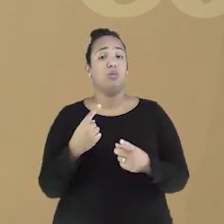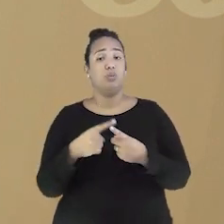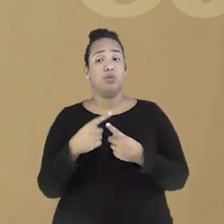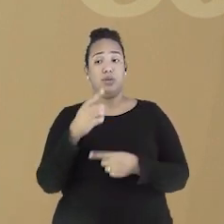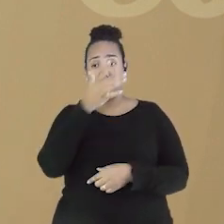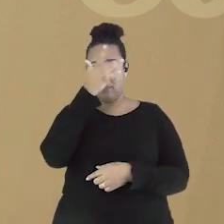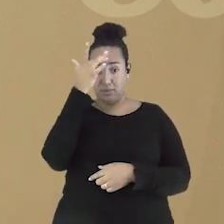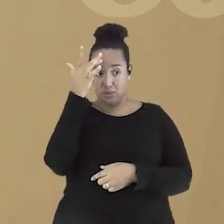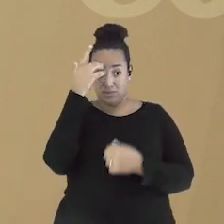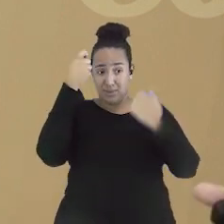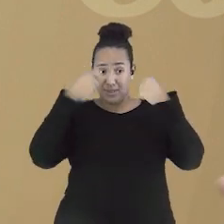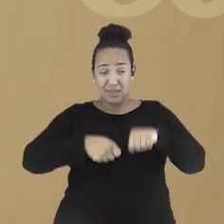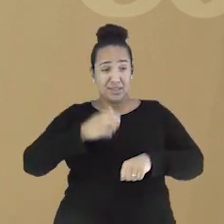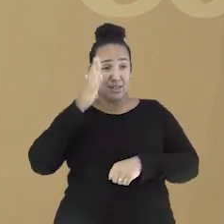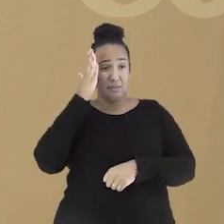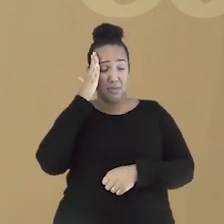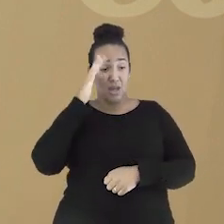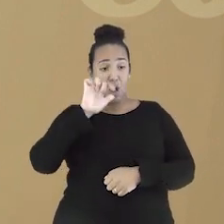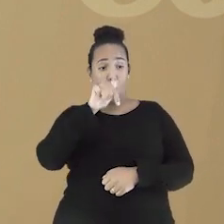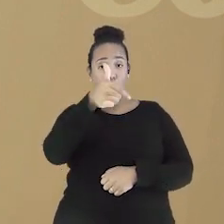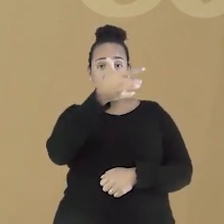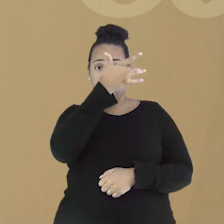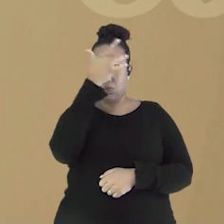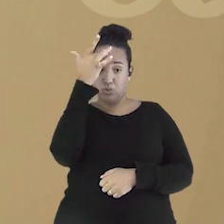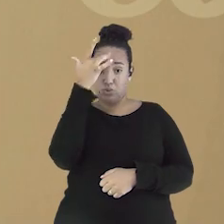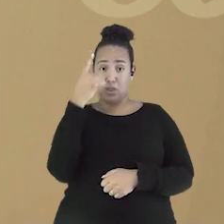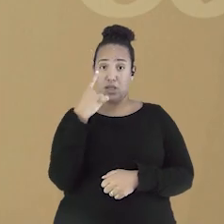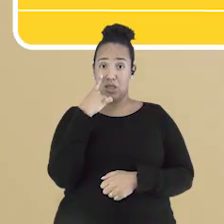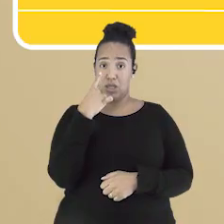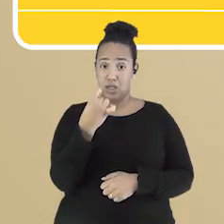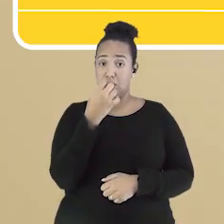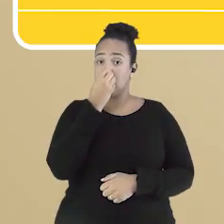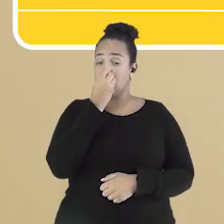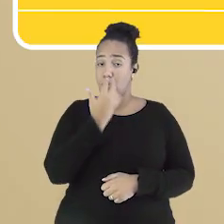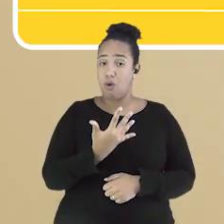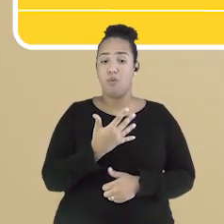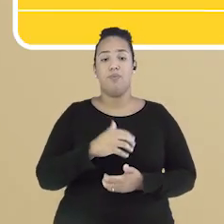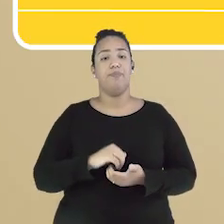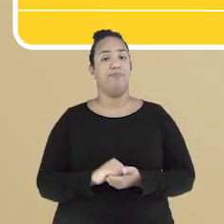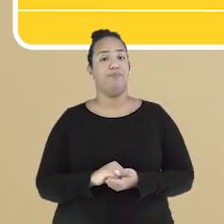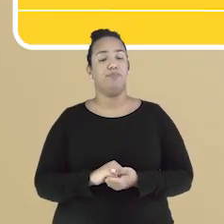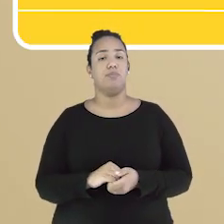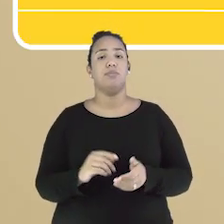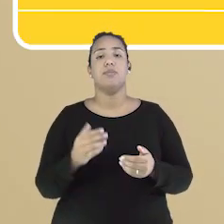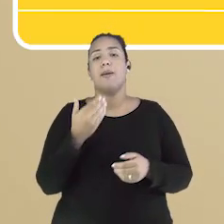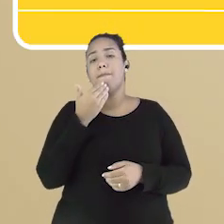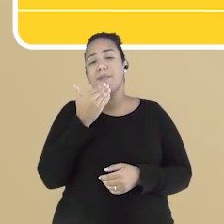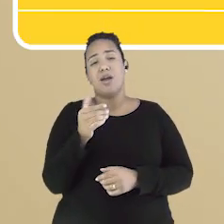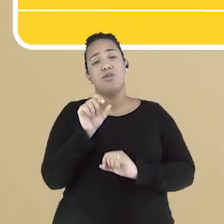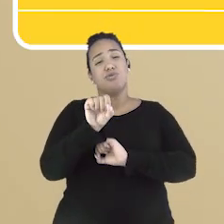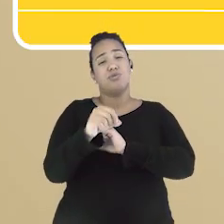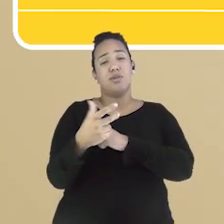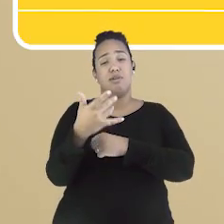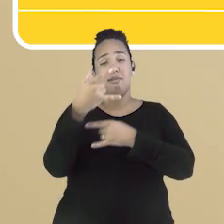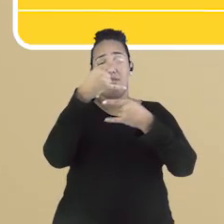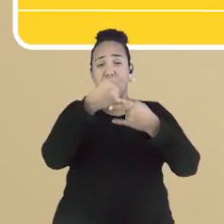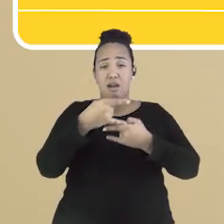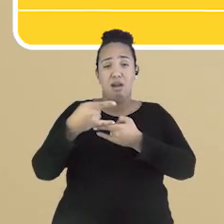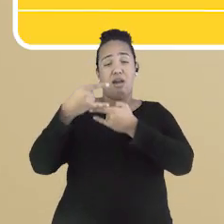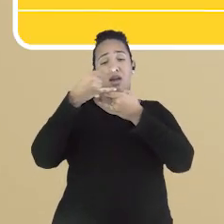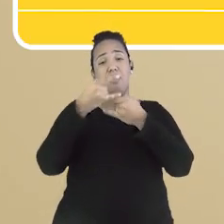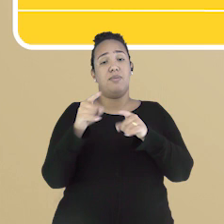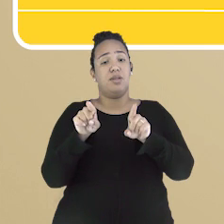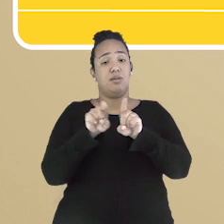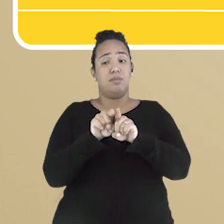certeza de que a pessoa do outro lado da tela é bem intencionada. Vamos conferir. Vale pedir para fazer videochamadas, adicionar outras